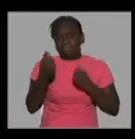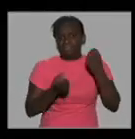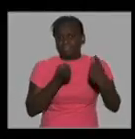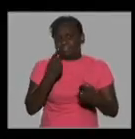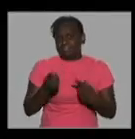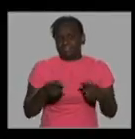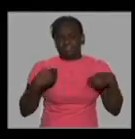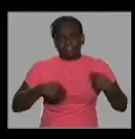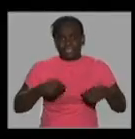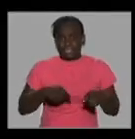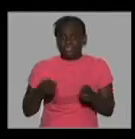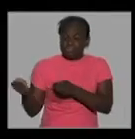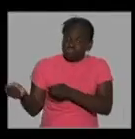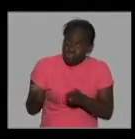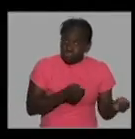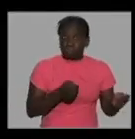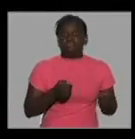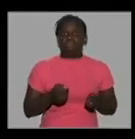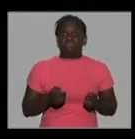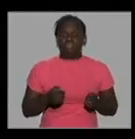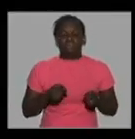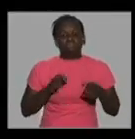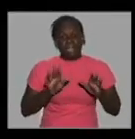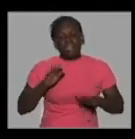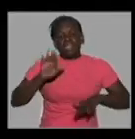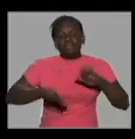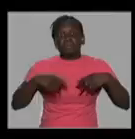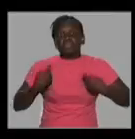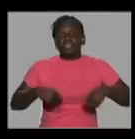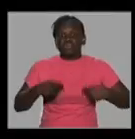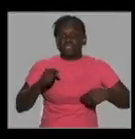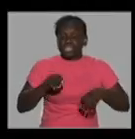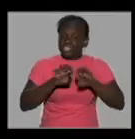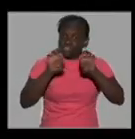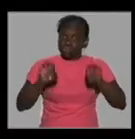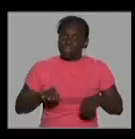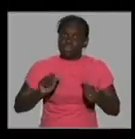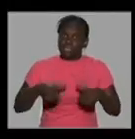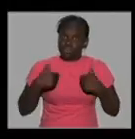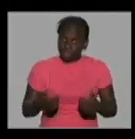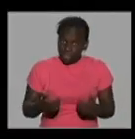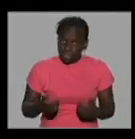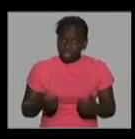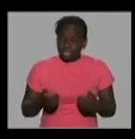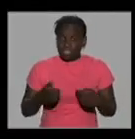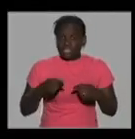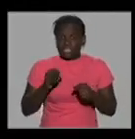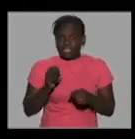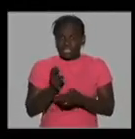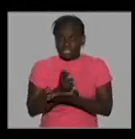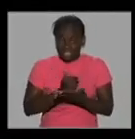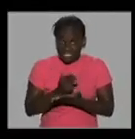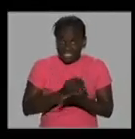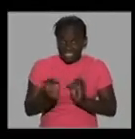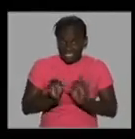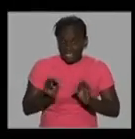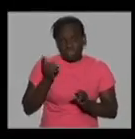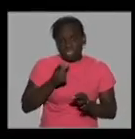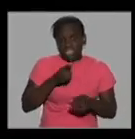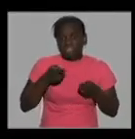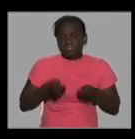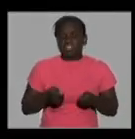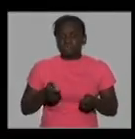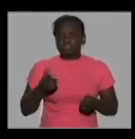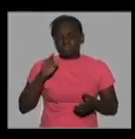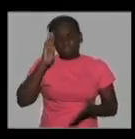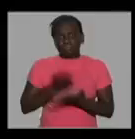criar uma frequência, né? E isso só vai depender de uma estrutura melhor que os animadores consigam ficar seguros.